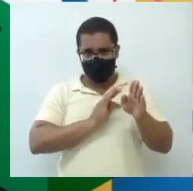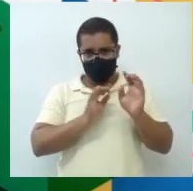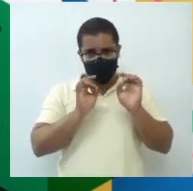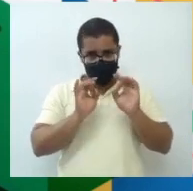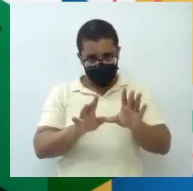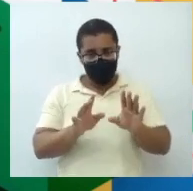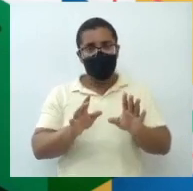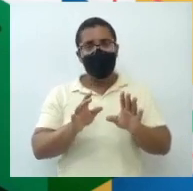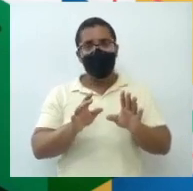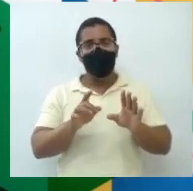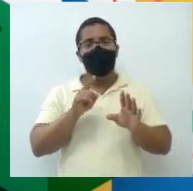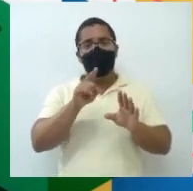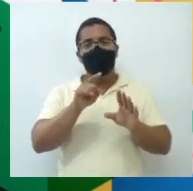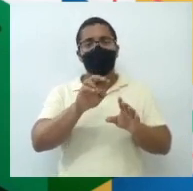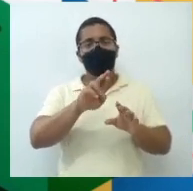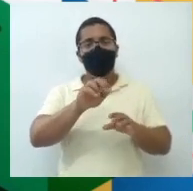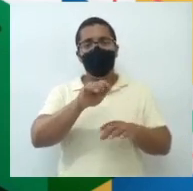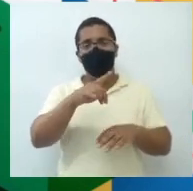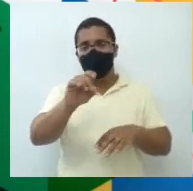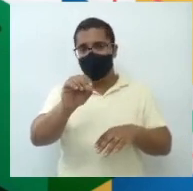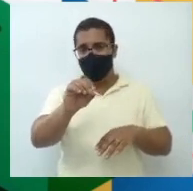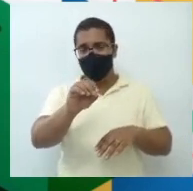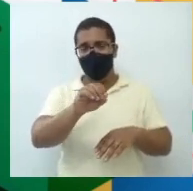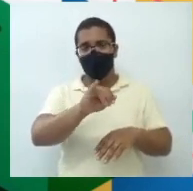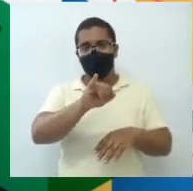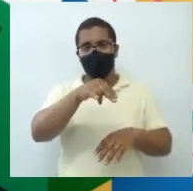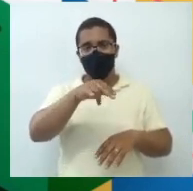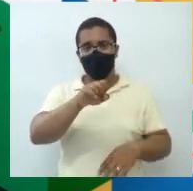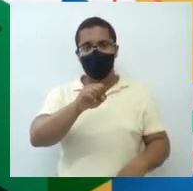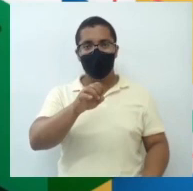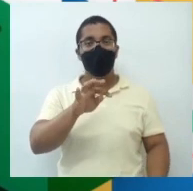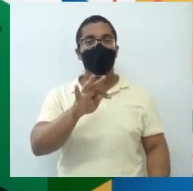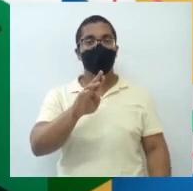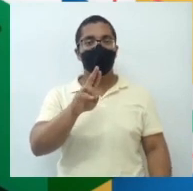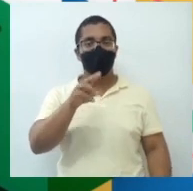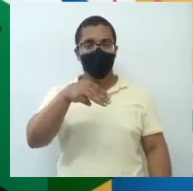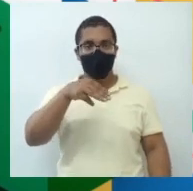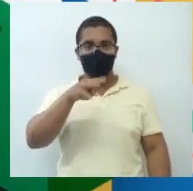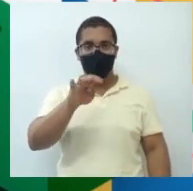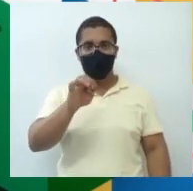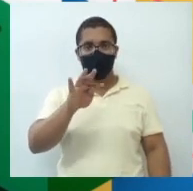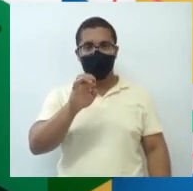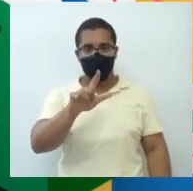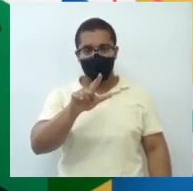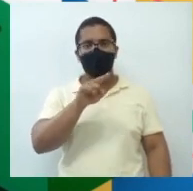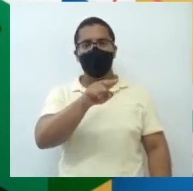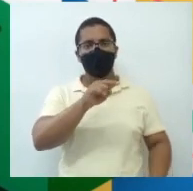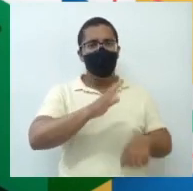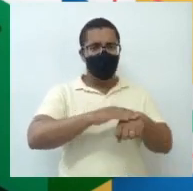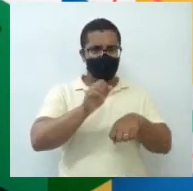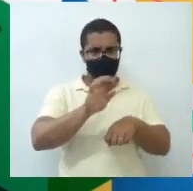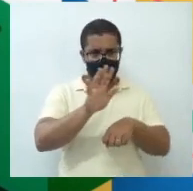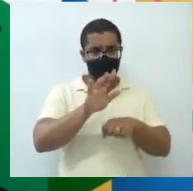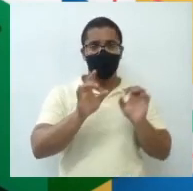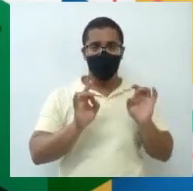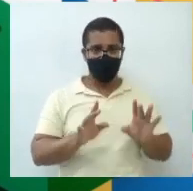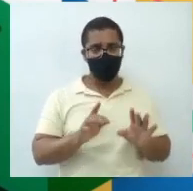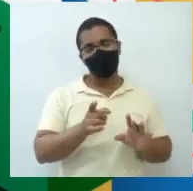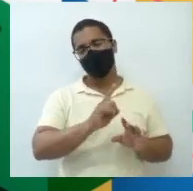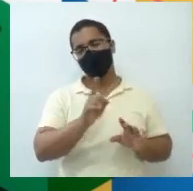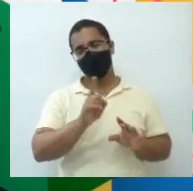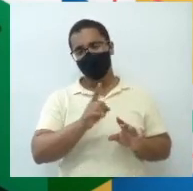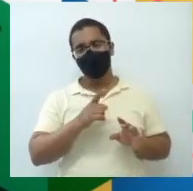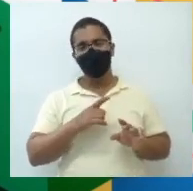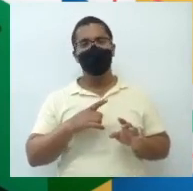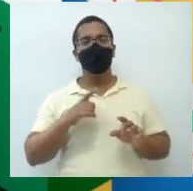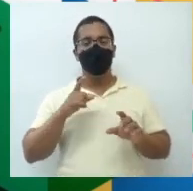técnica que ele chama de razão instrumental ele vai perder a sua autonomia e com e ele vai